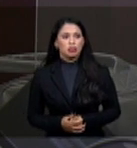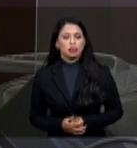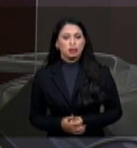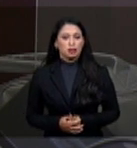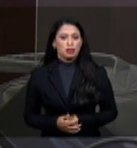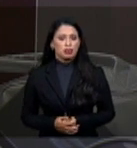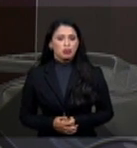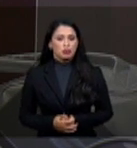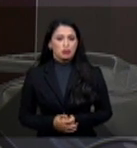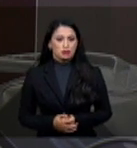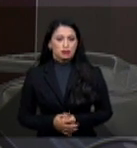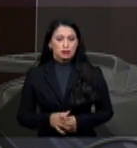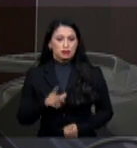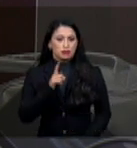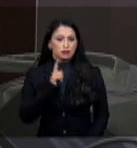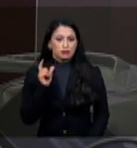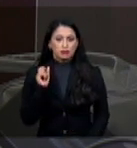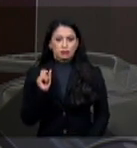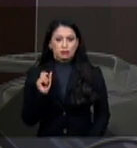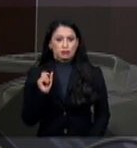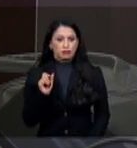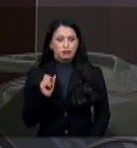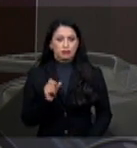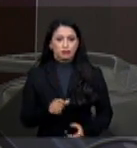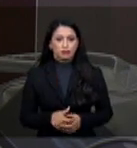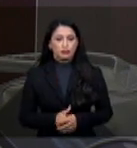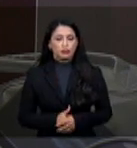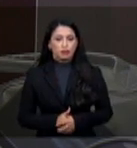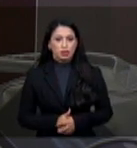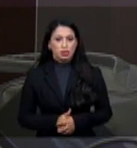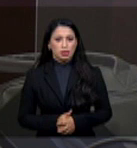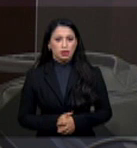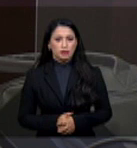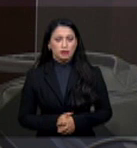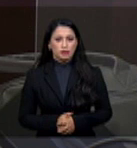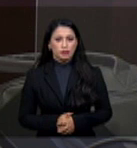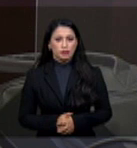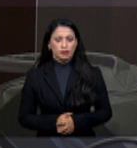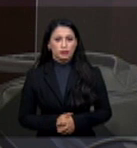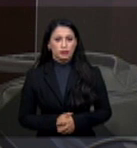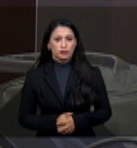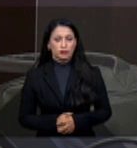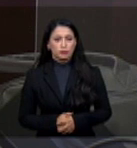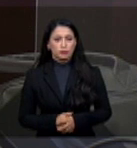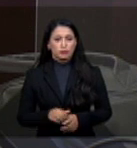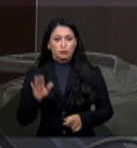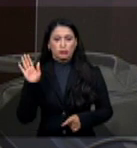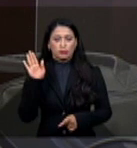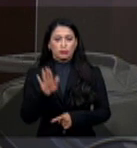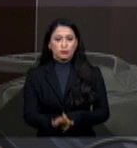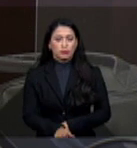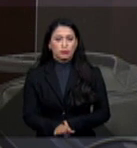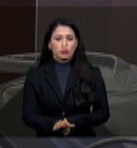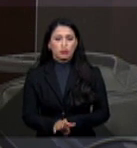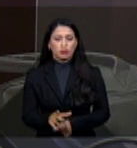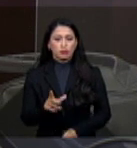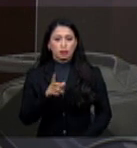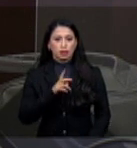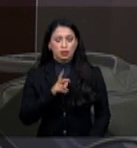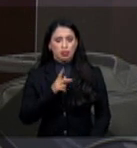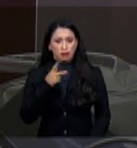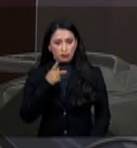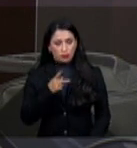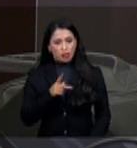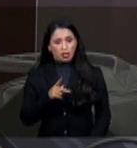do que eu vivo, do que eu vivencio, do que eu compartilho. E nessa tarde, para além da minha fala, eu quero